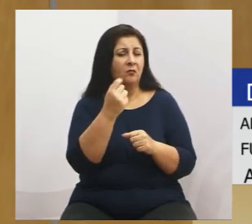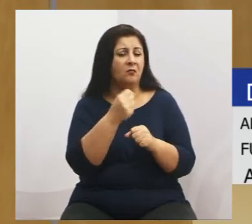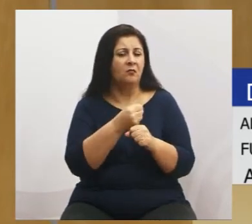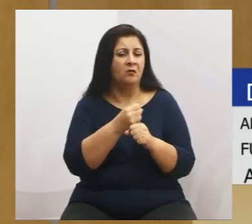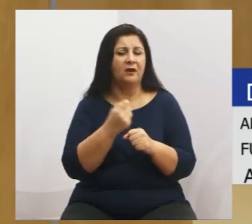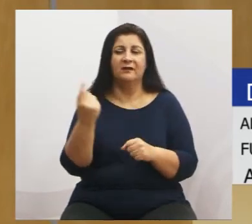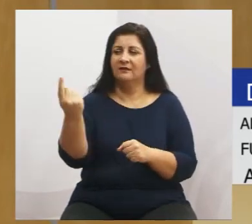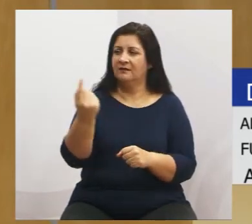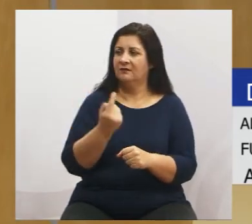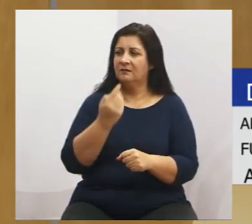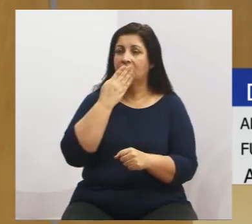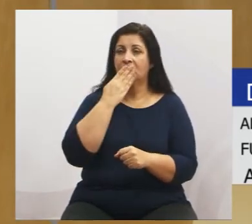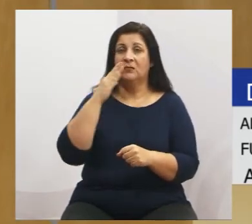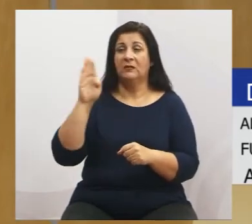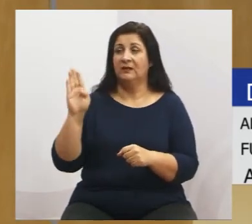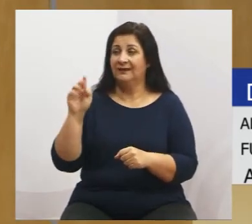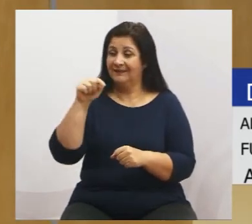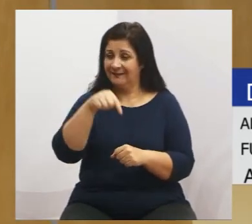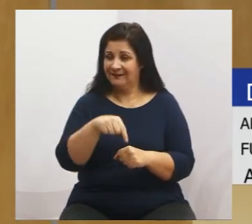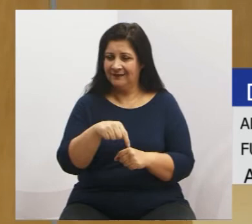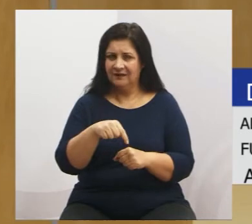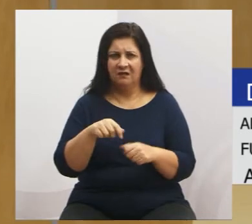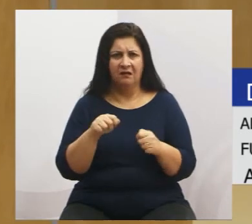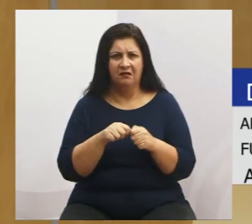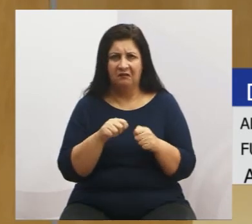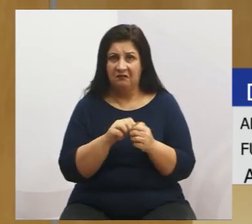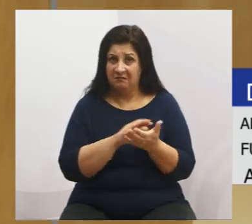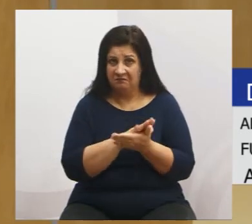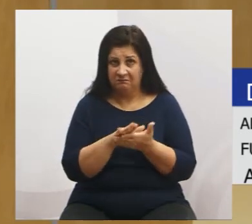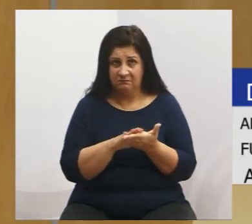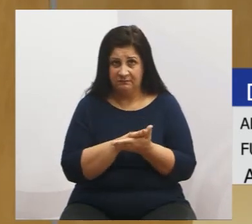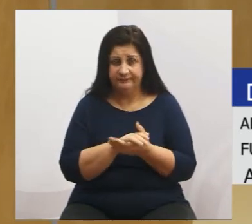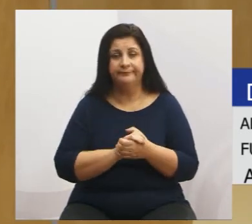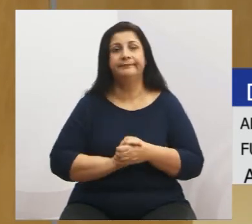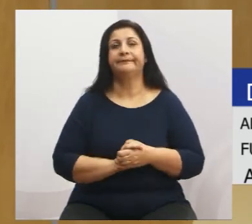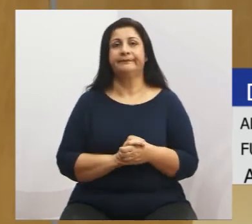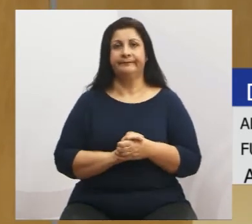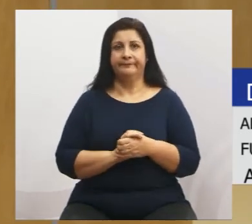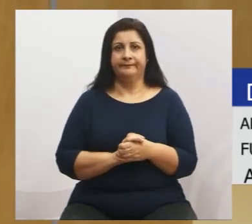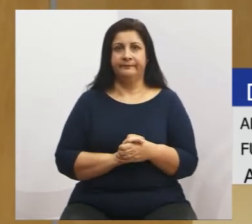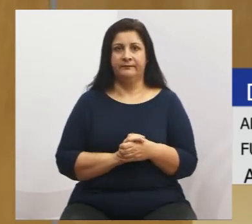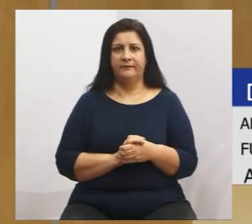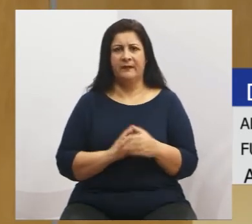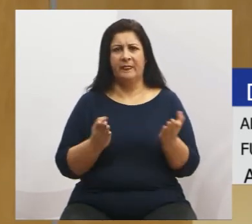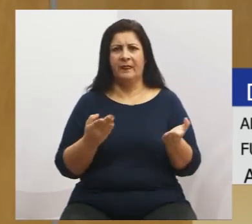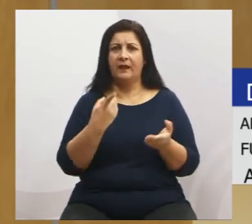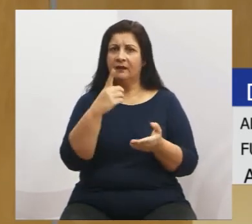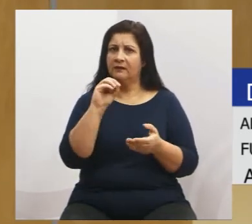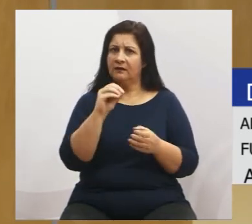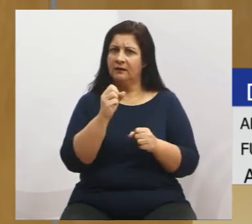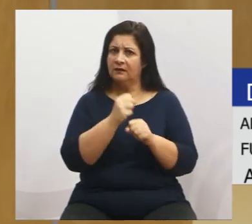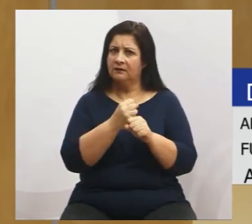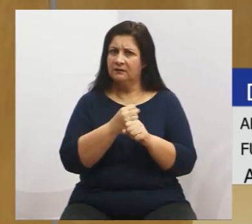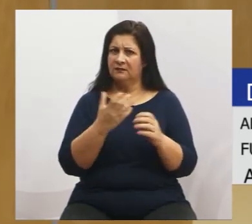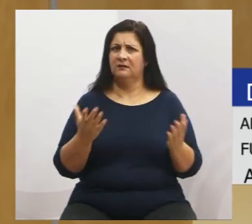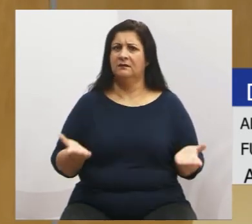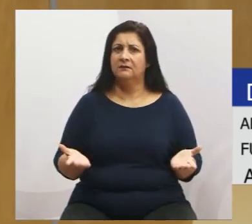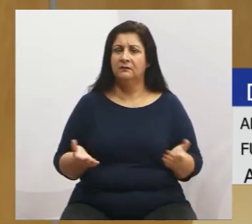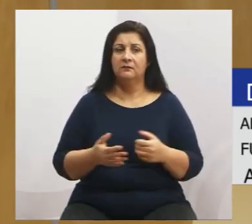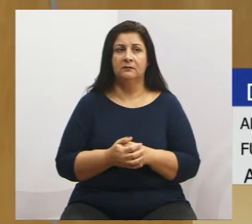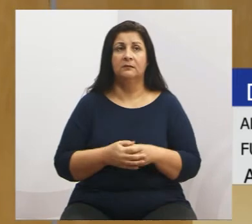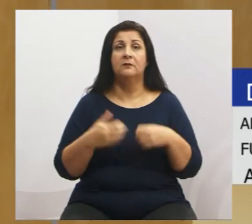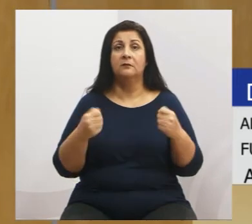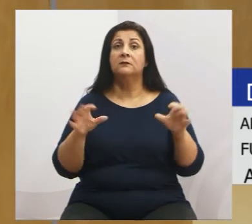as coisas na cidade e não fizer nada. Então, esse nós precisamos reunir os vereadores e